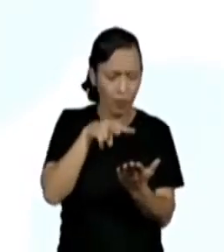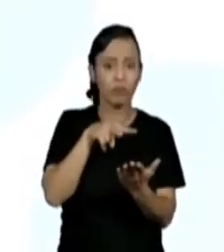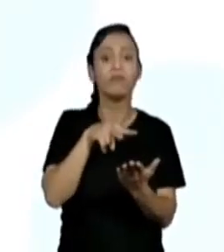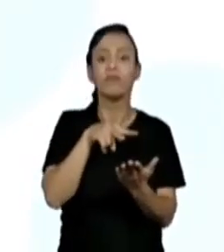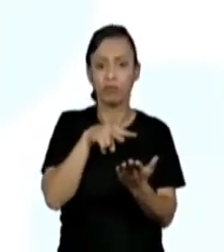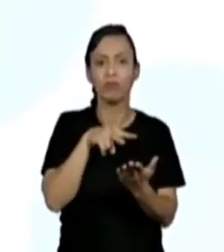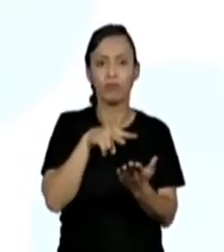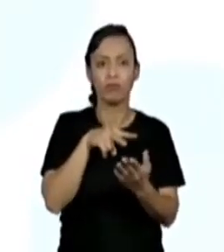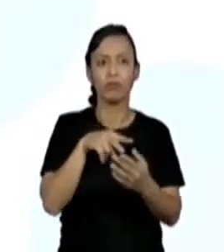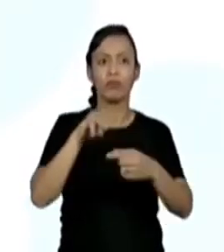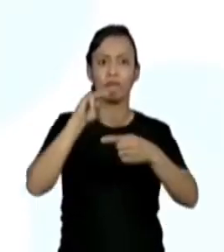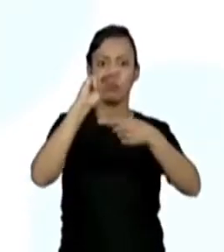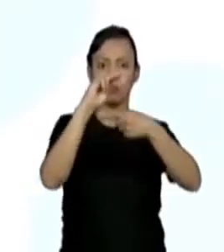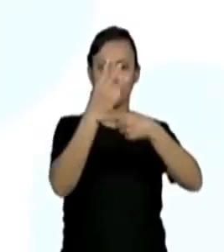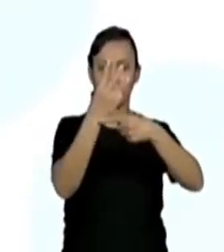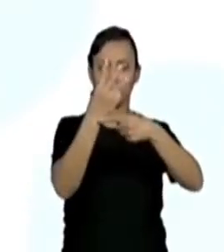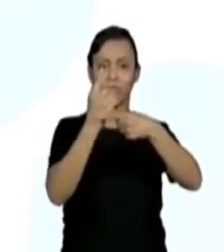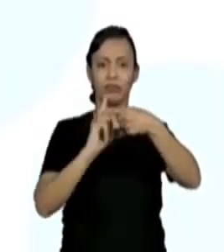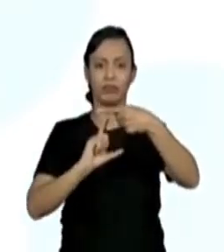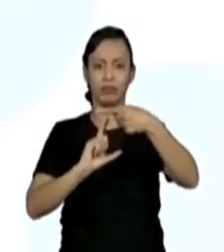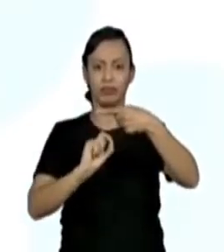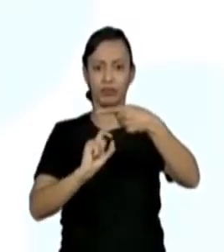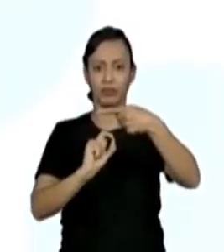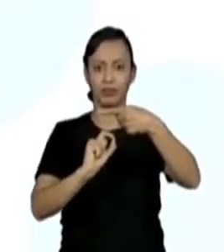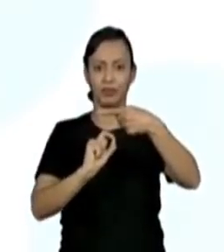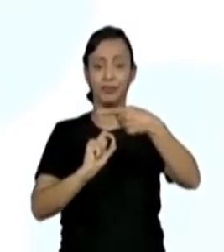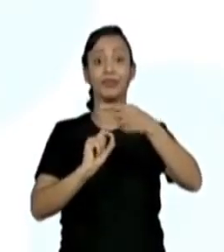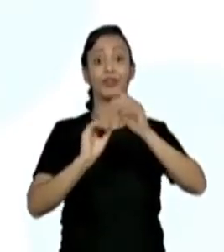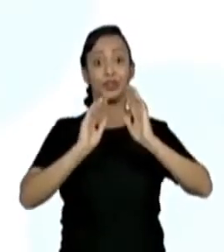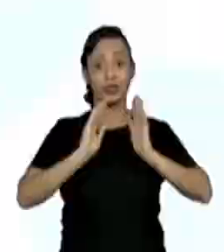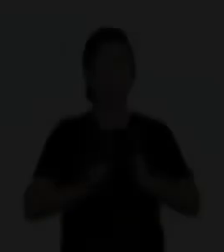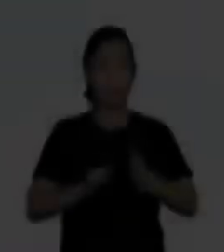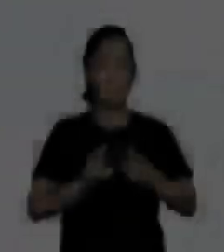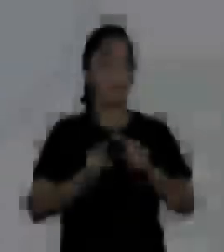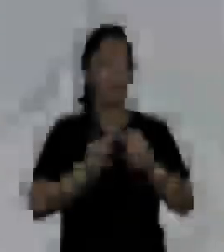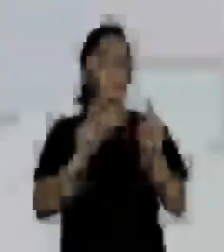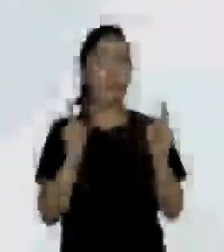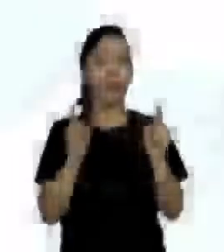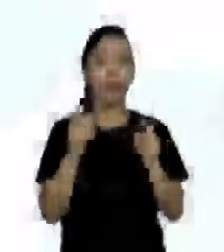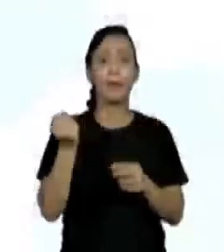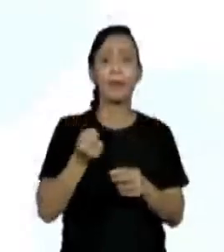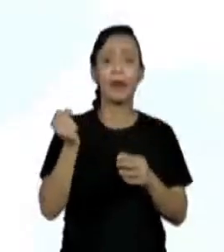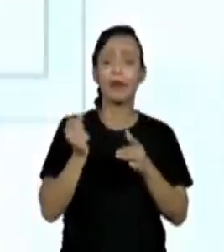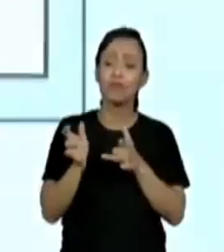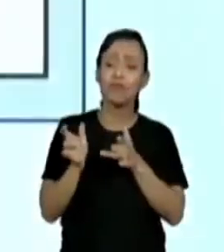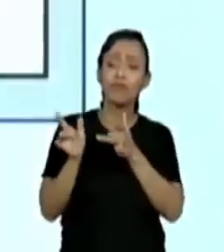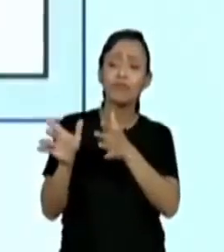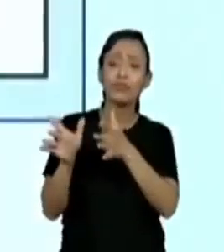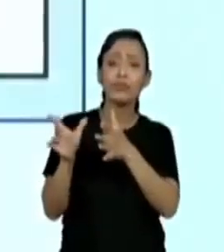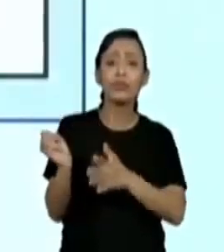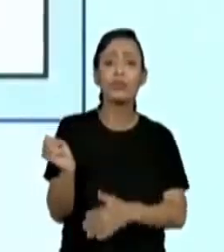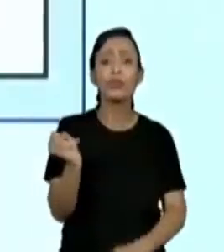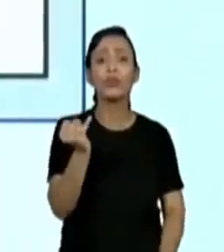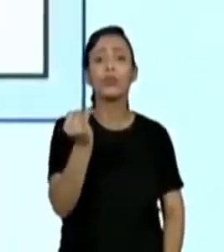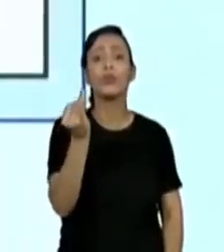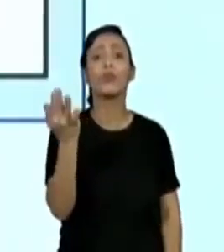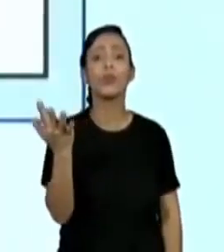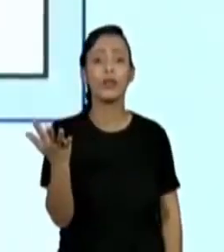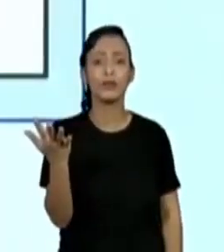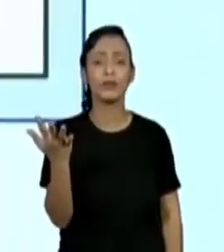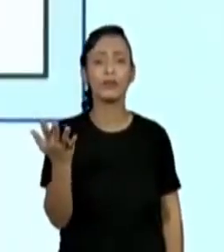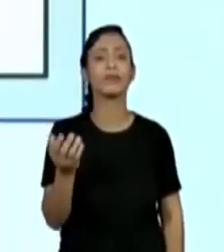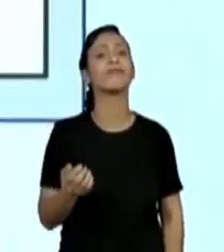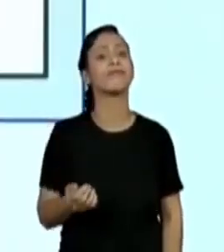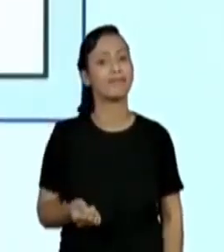representei através da minha pintura e aí tenho a fração da parte não pintada da parte